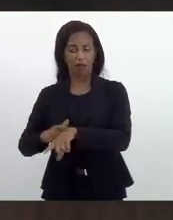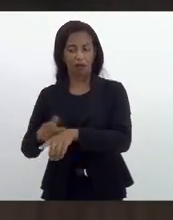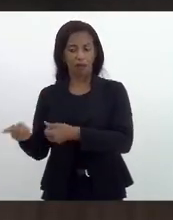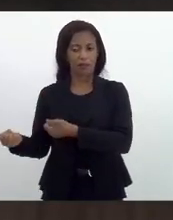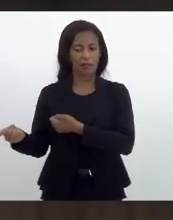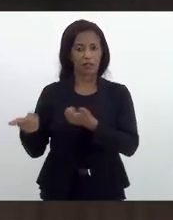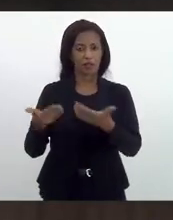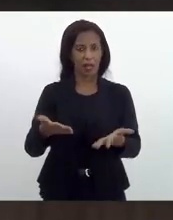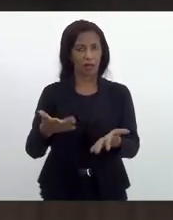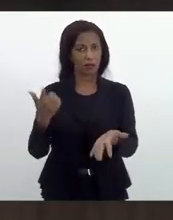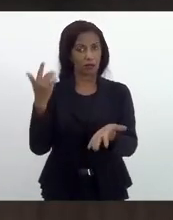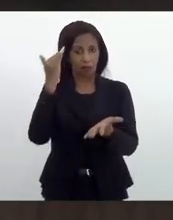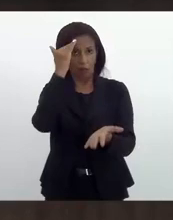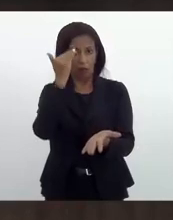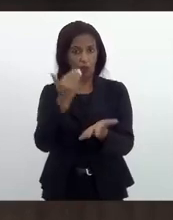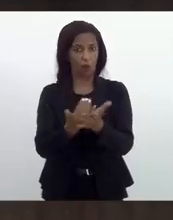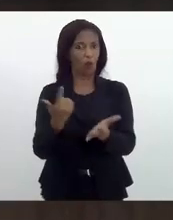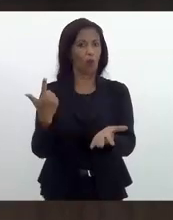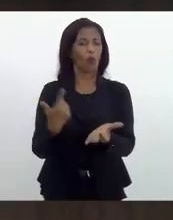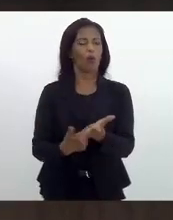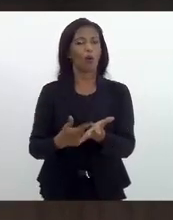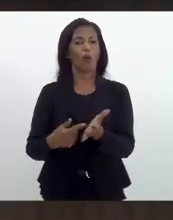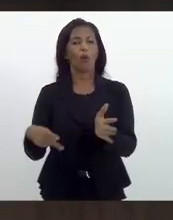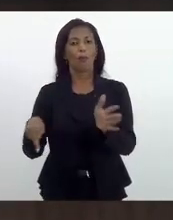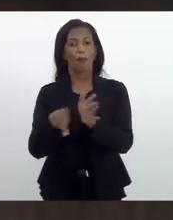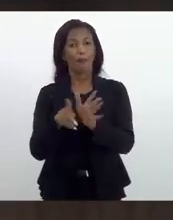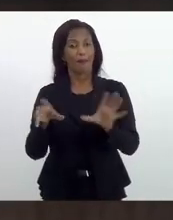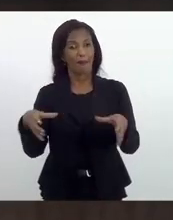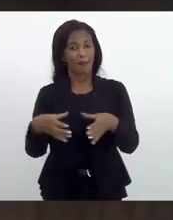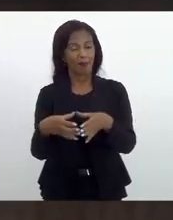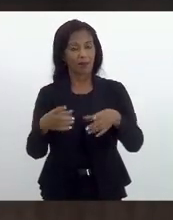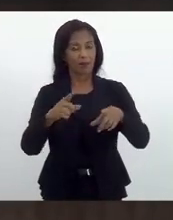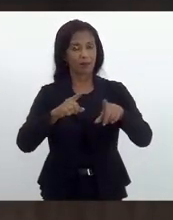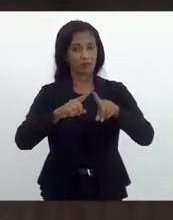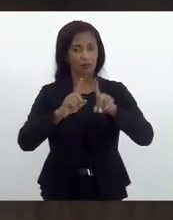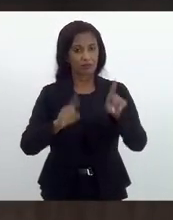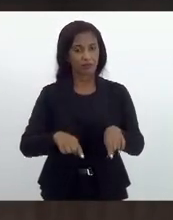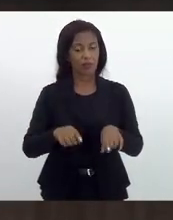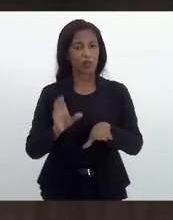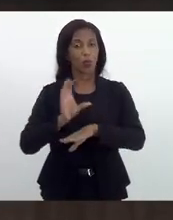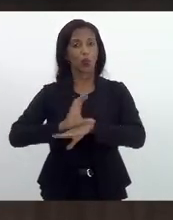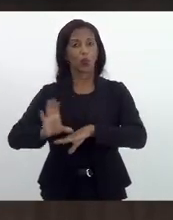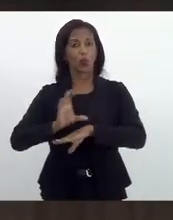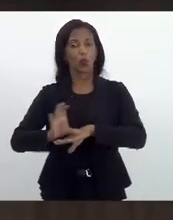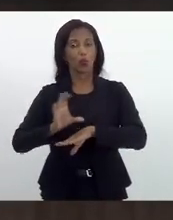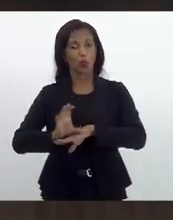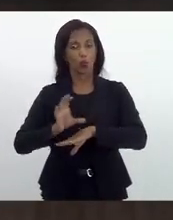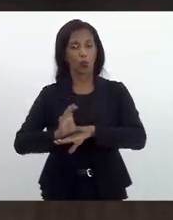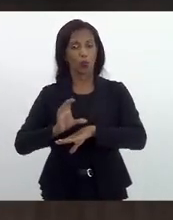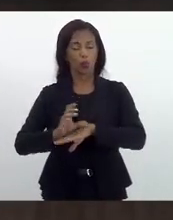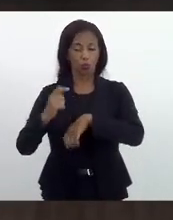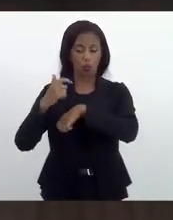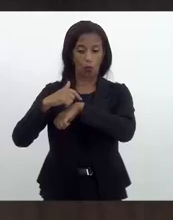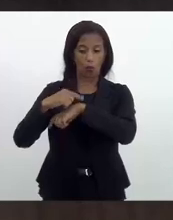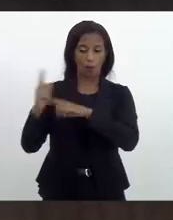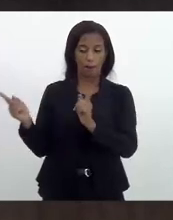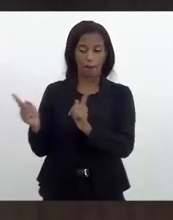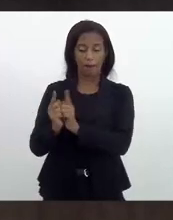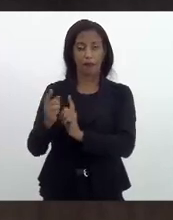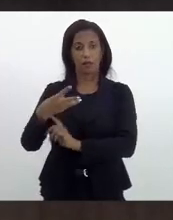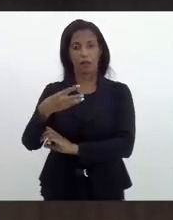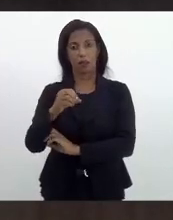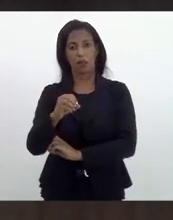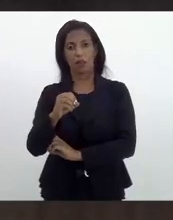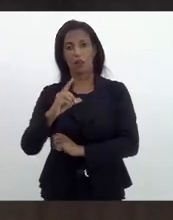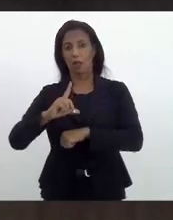mediante o cumprimento por parte desse servidor de um curso de formação com carga horária mínima de 30 horas